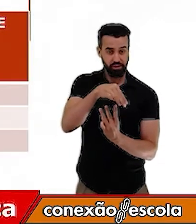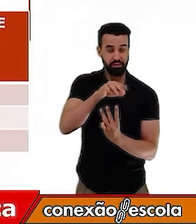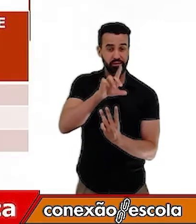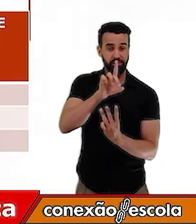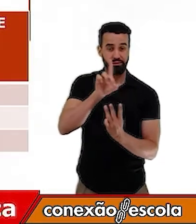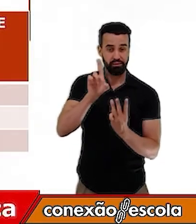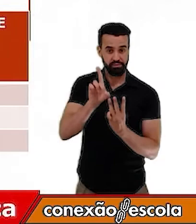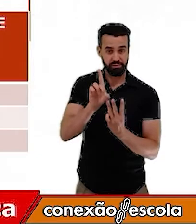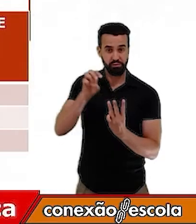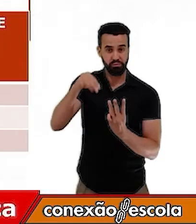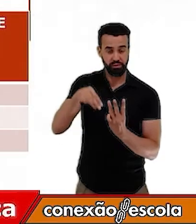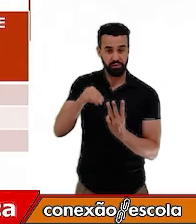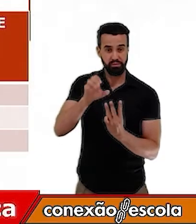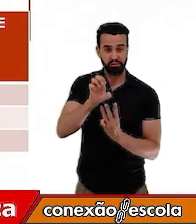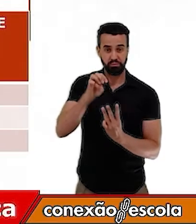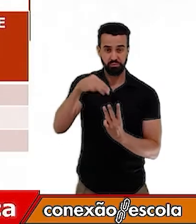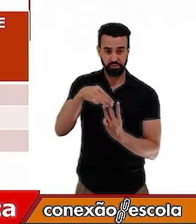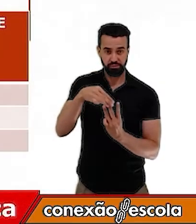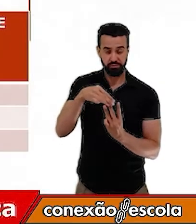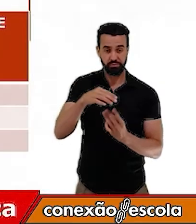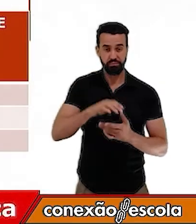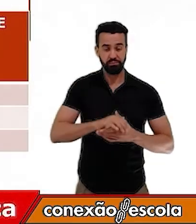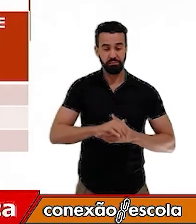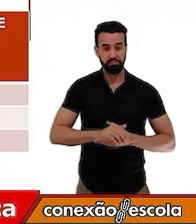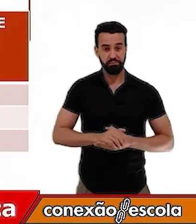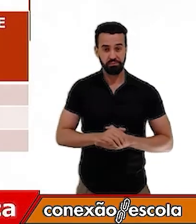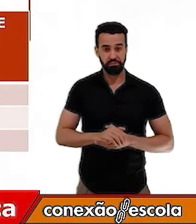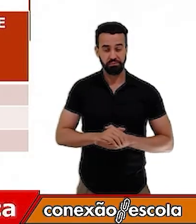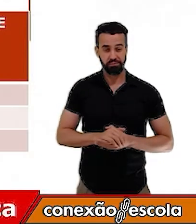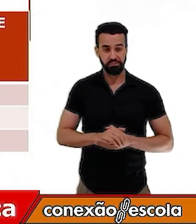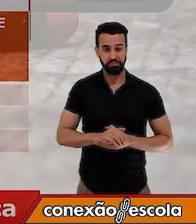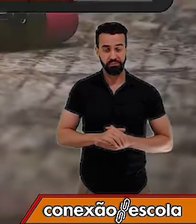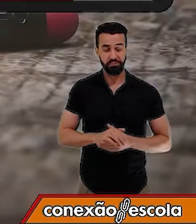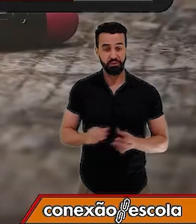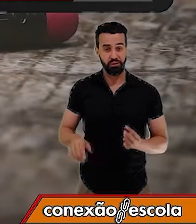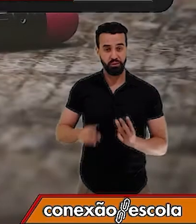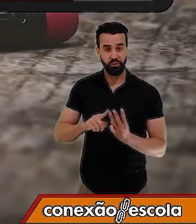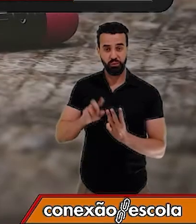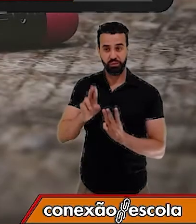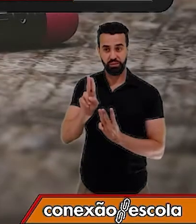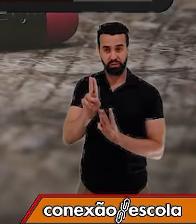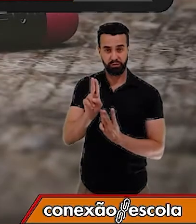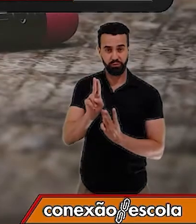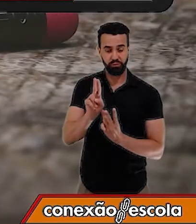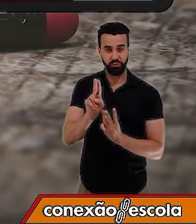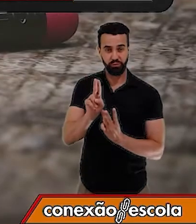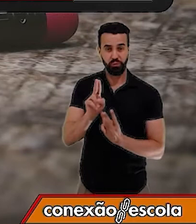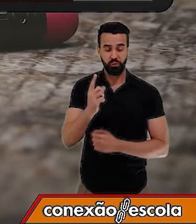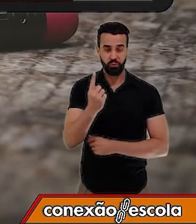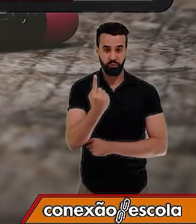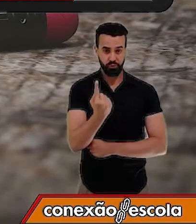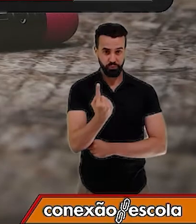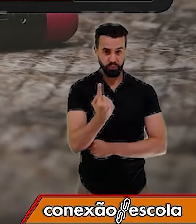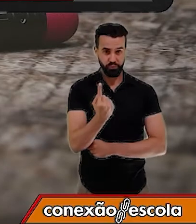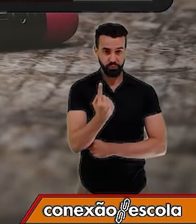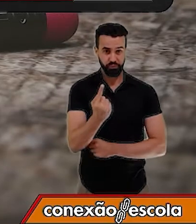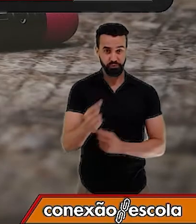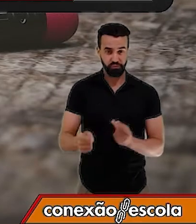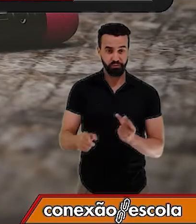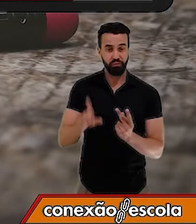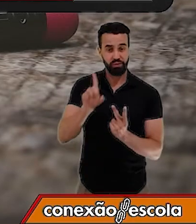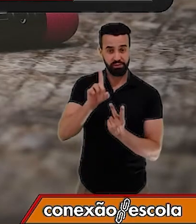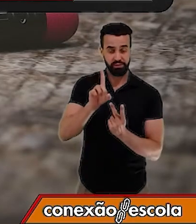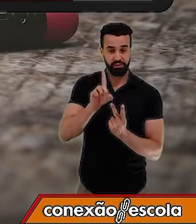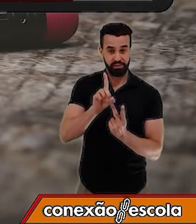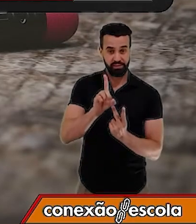de milhar e a centena de milhar. A unidade tem valor 1. A dezena